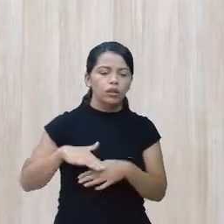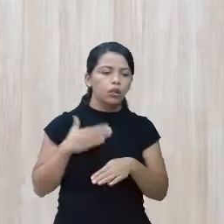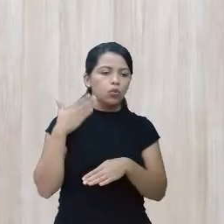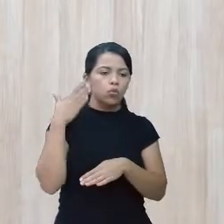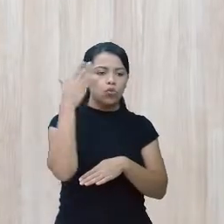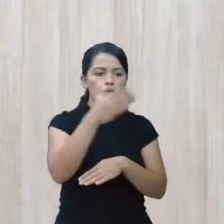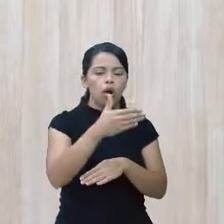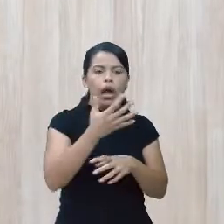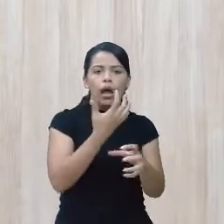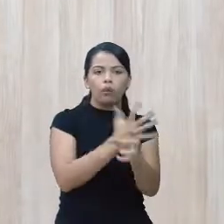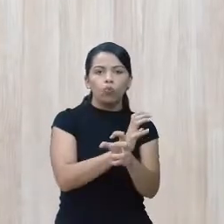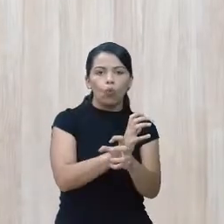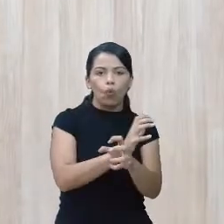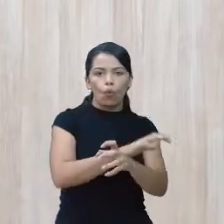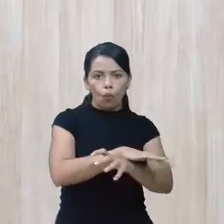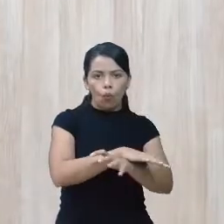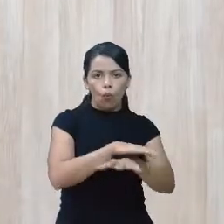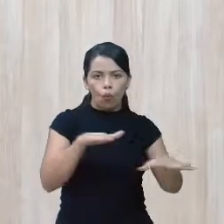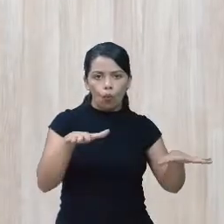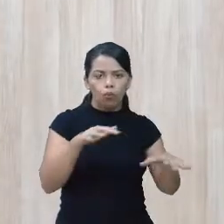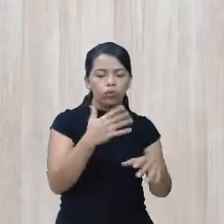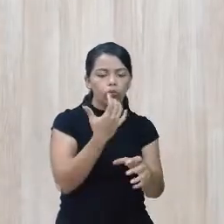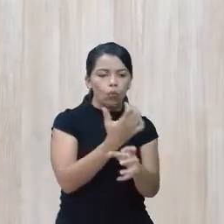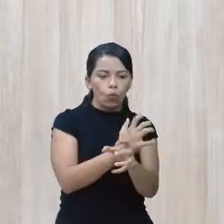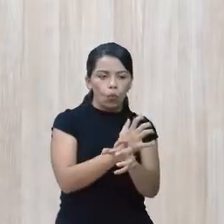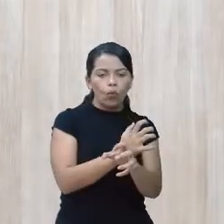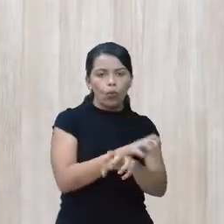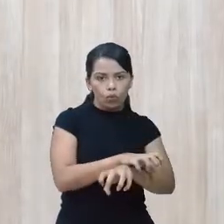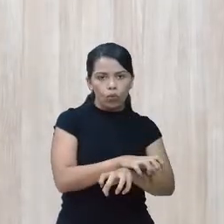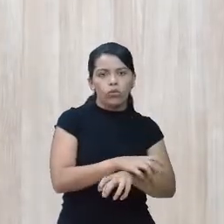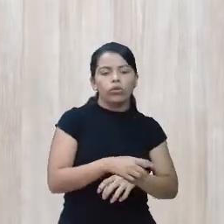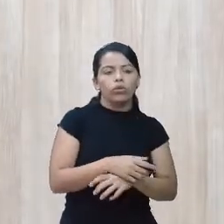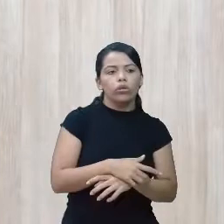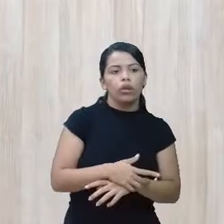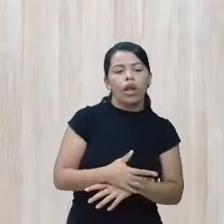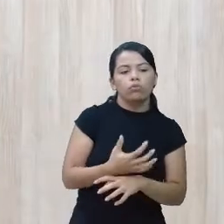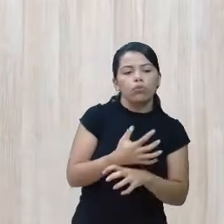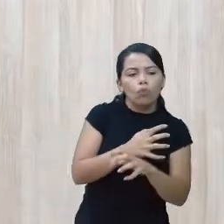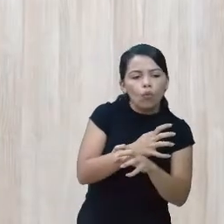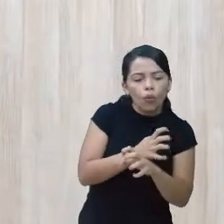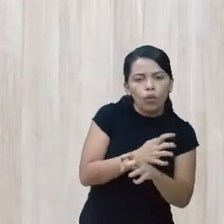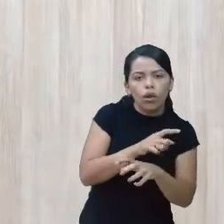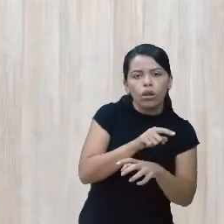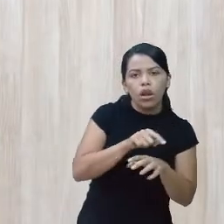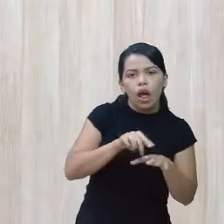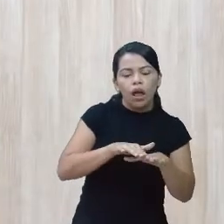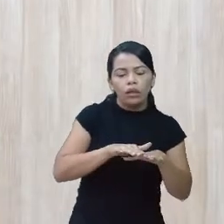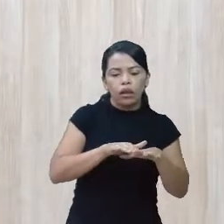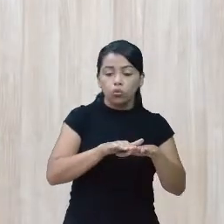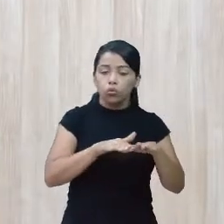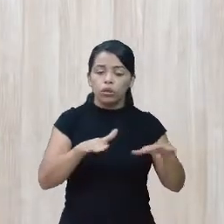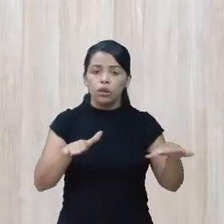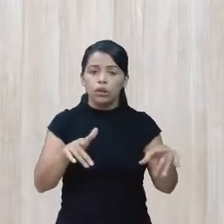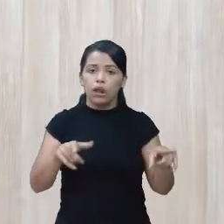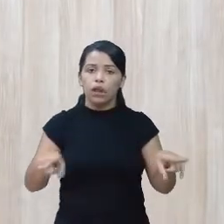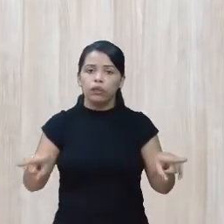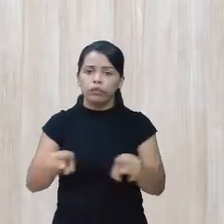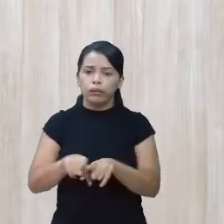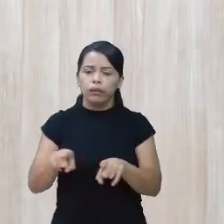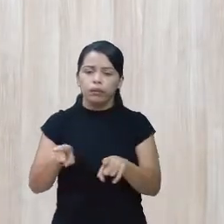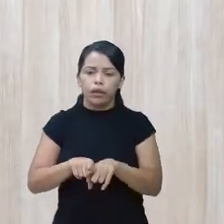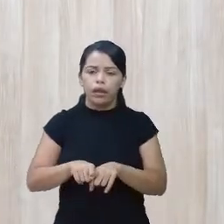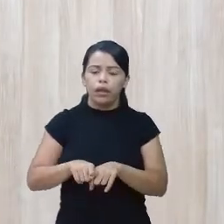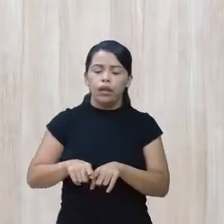os desertos, né, o Polo Norte, sei lá, mas também dos ambientes urbanos, os diversos ambientes